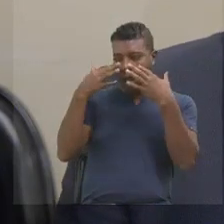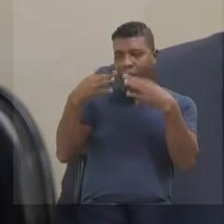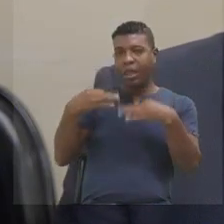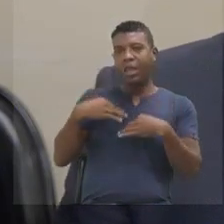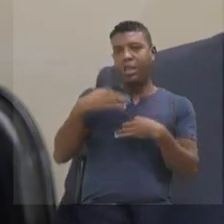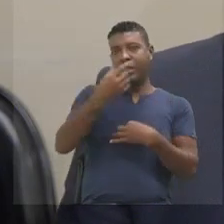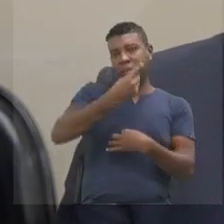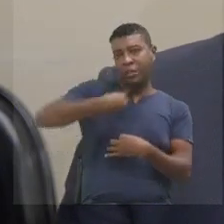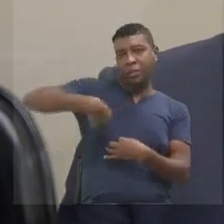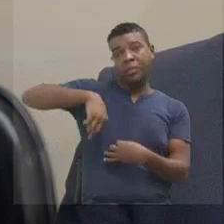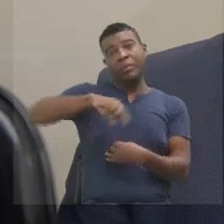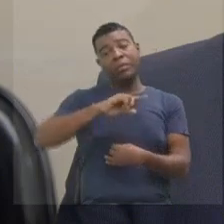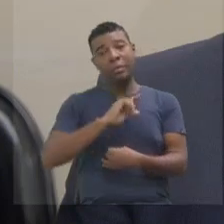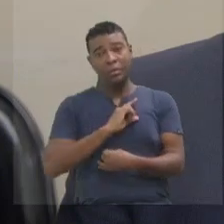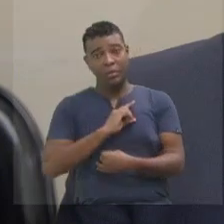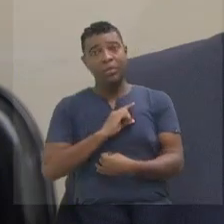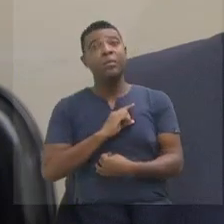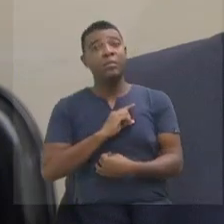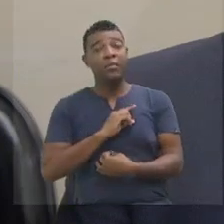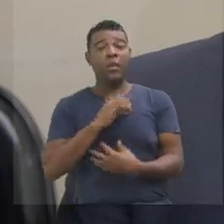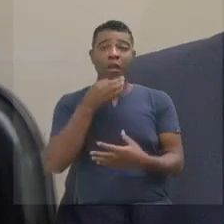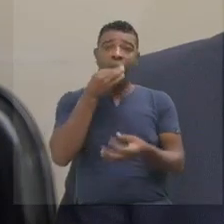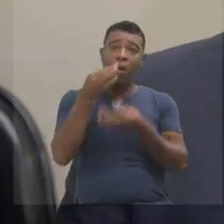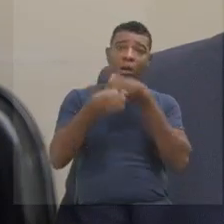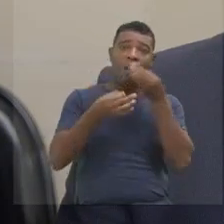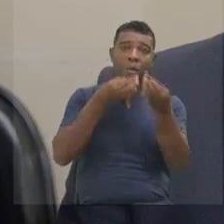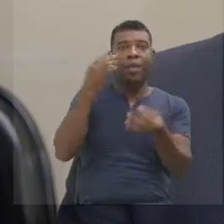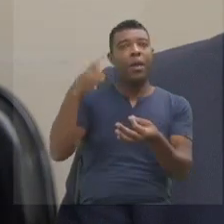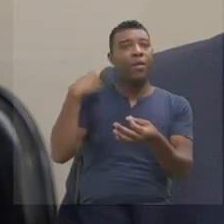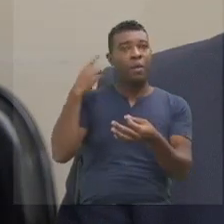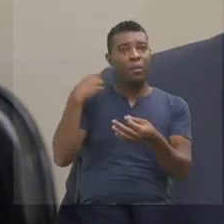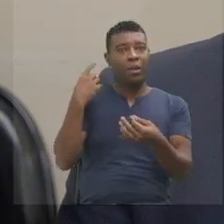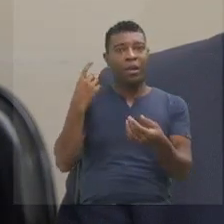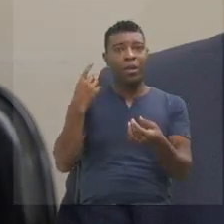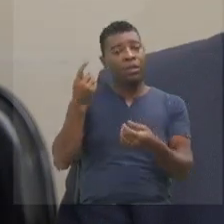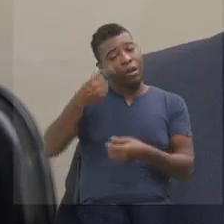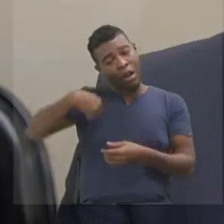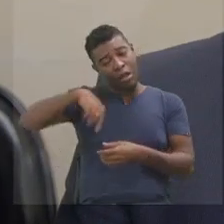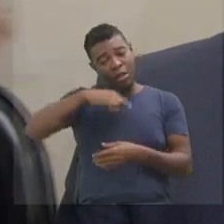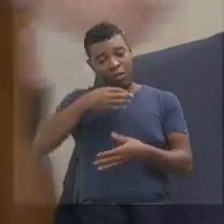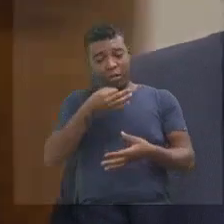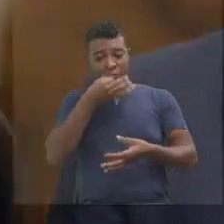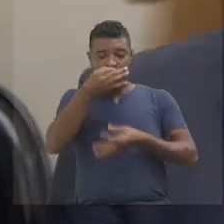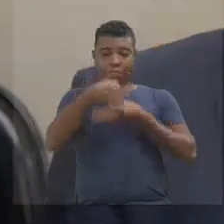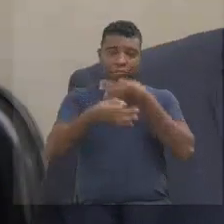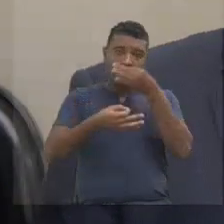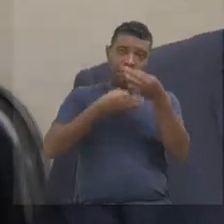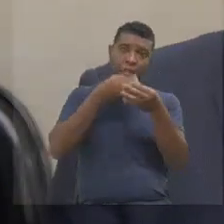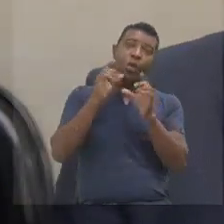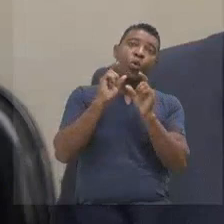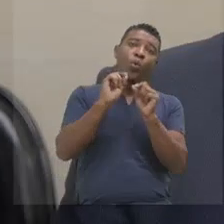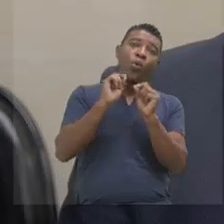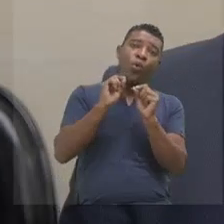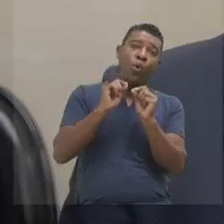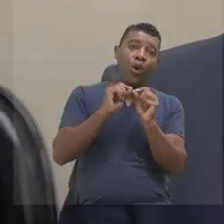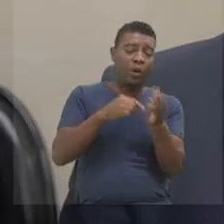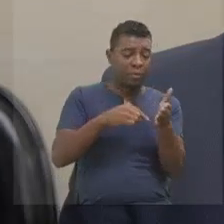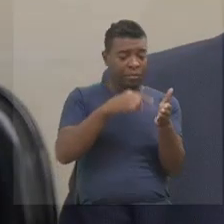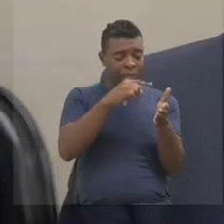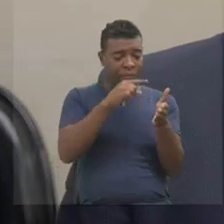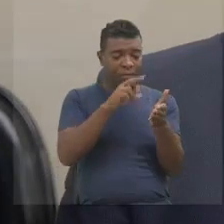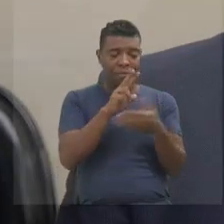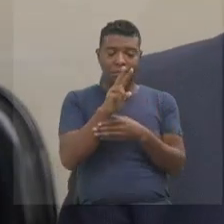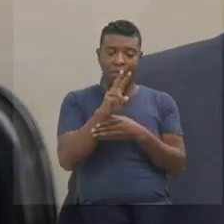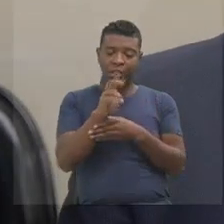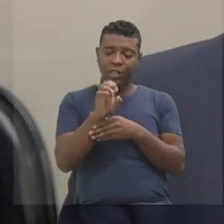deputados as opiniões dos deputados como a nossa opinião era de que esse velho teria que